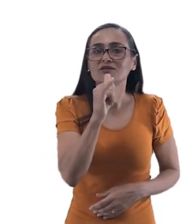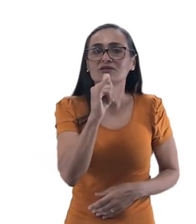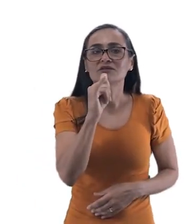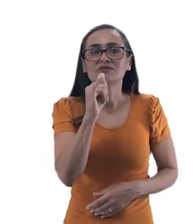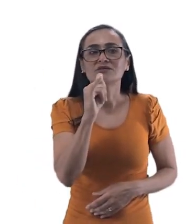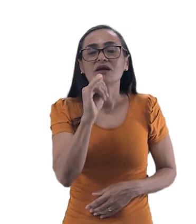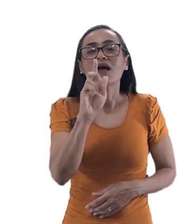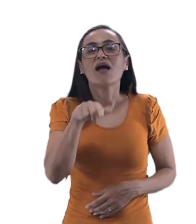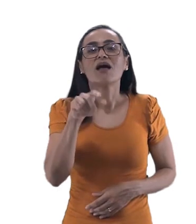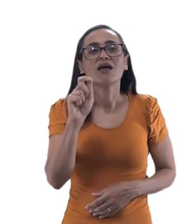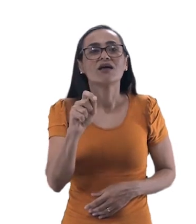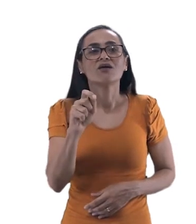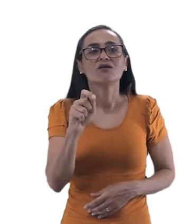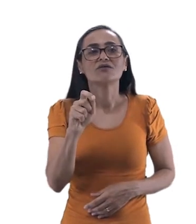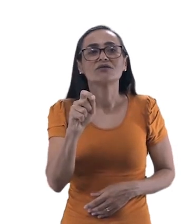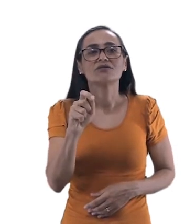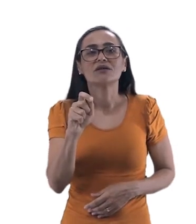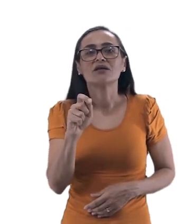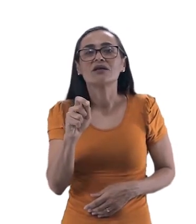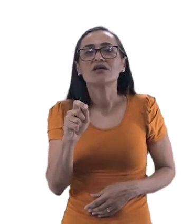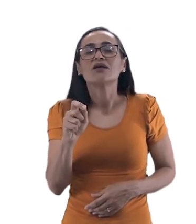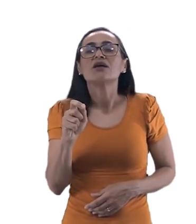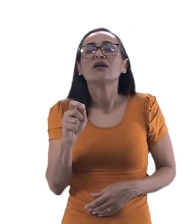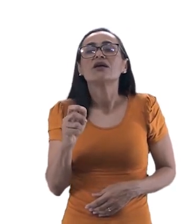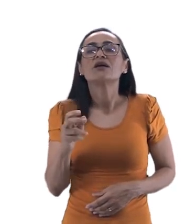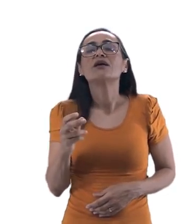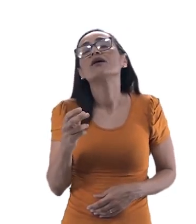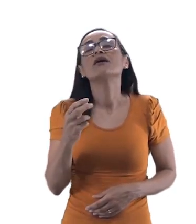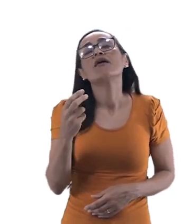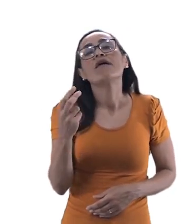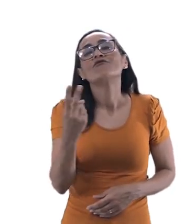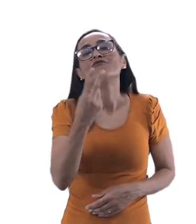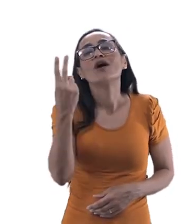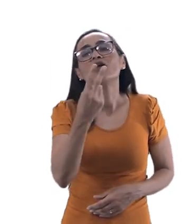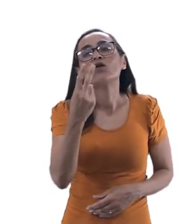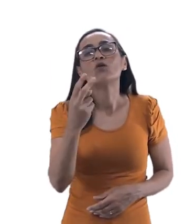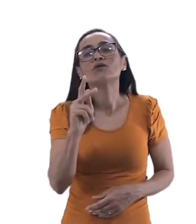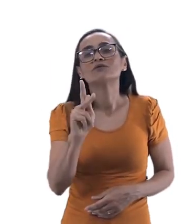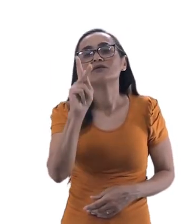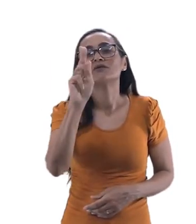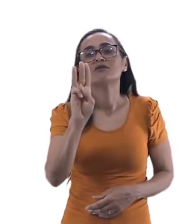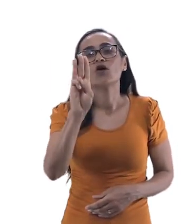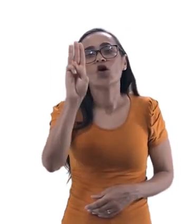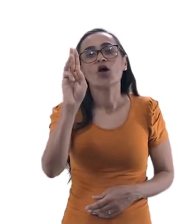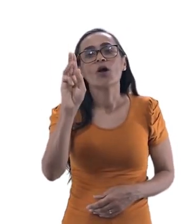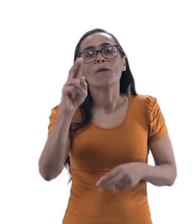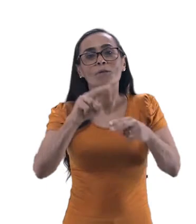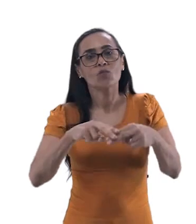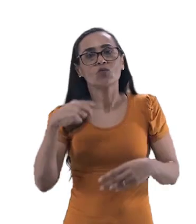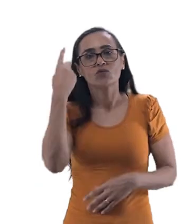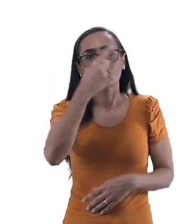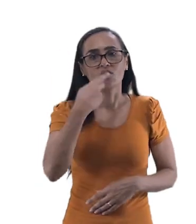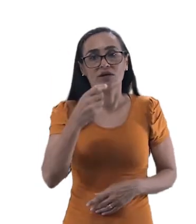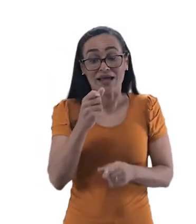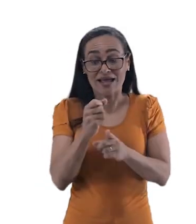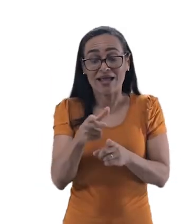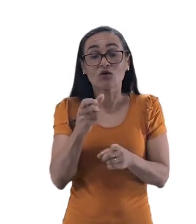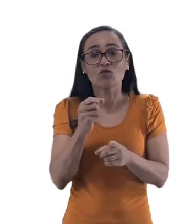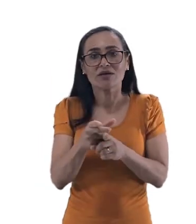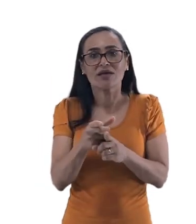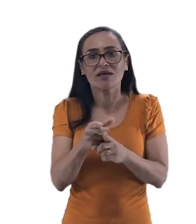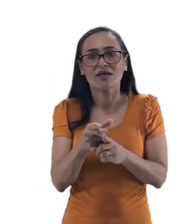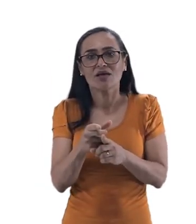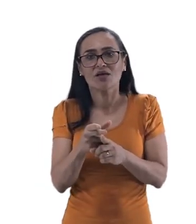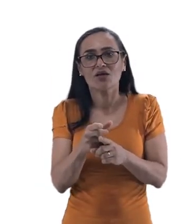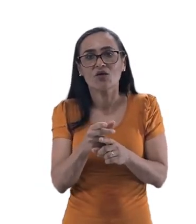energia elétrica será o consumo em quilowatts-hora. E o direcionador de custos do